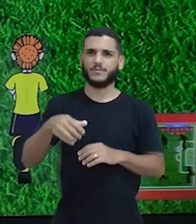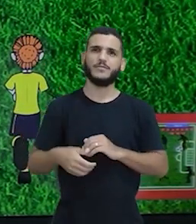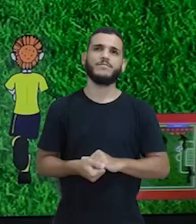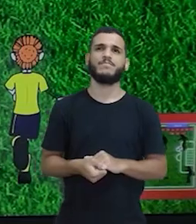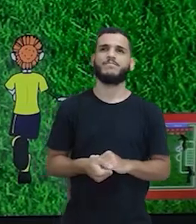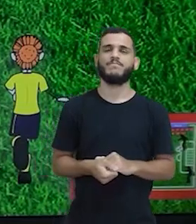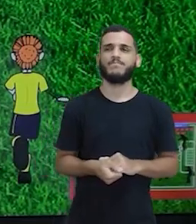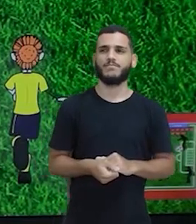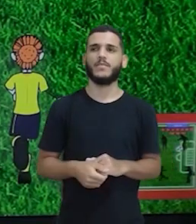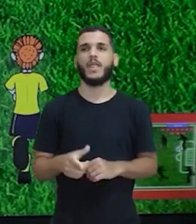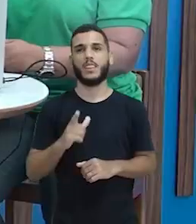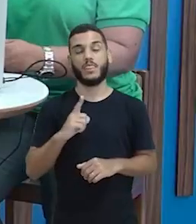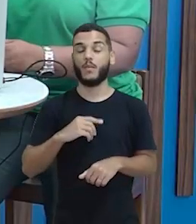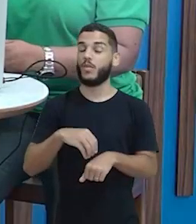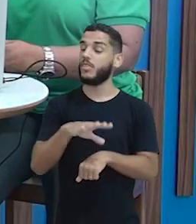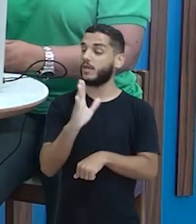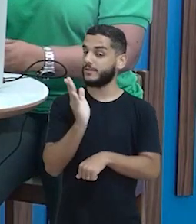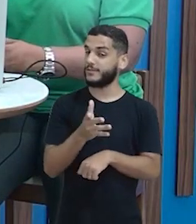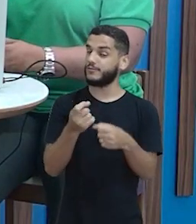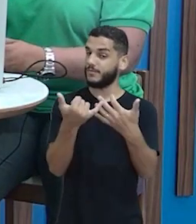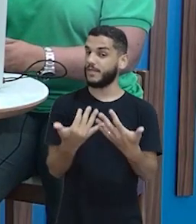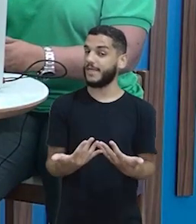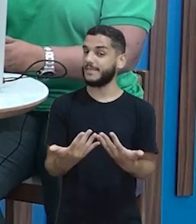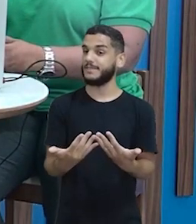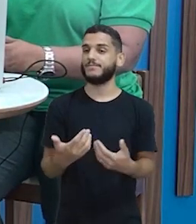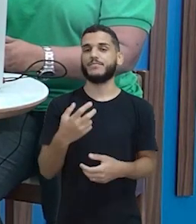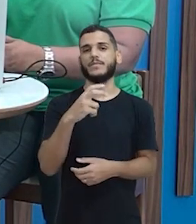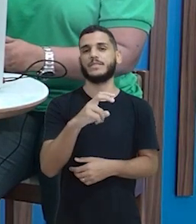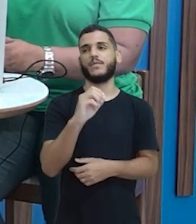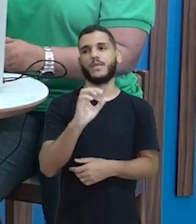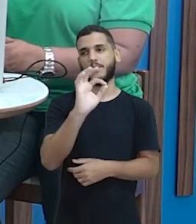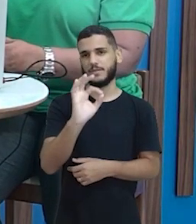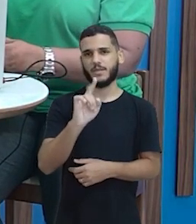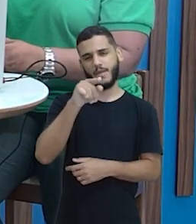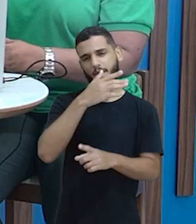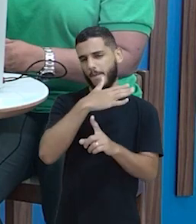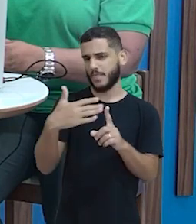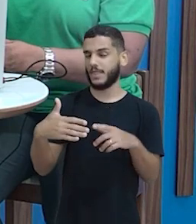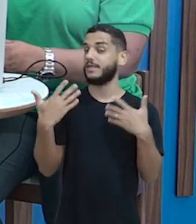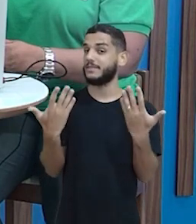eu dei uma dica agora a pouco professora não foi 50% é a metade né